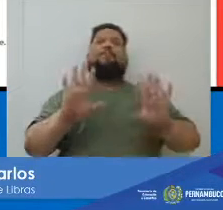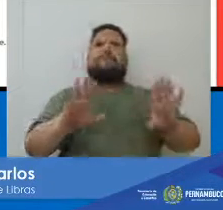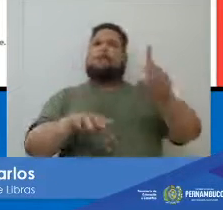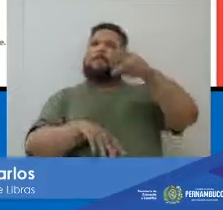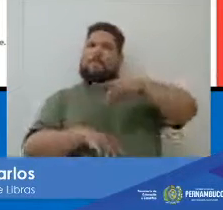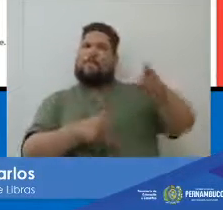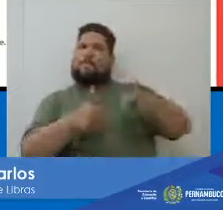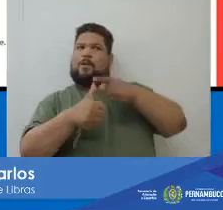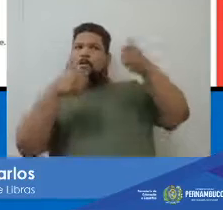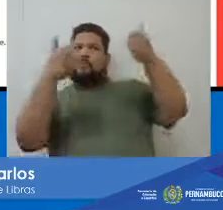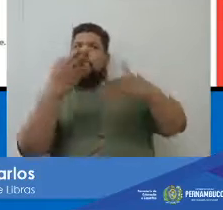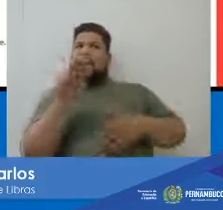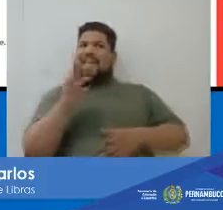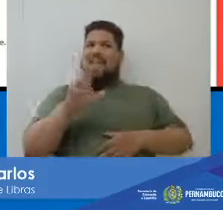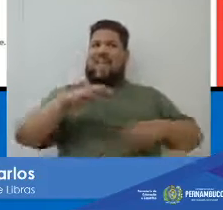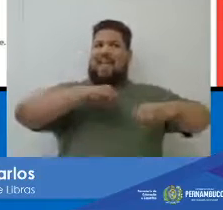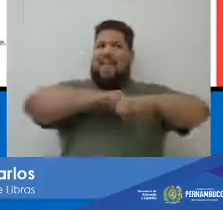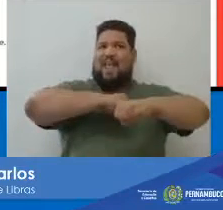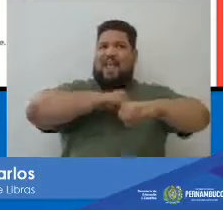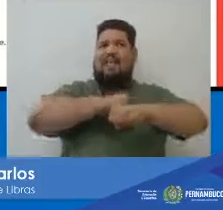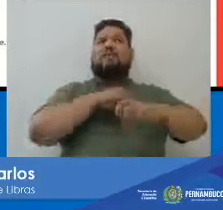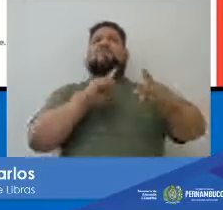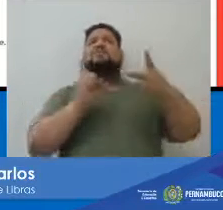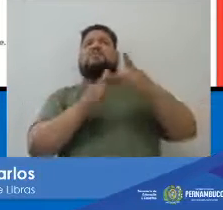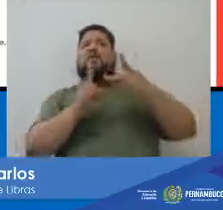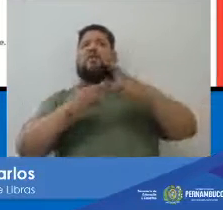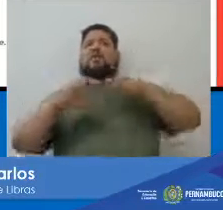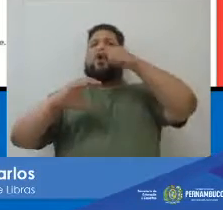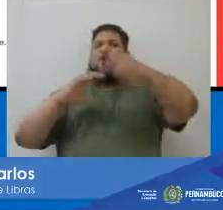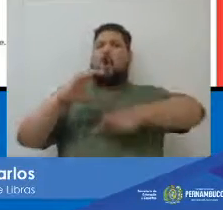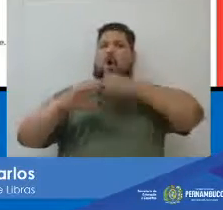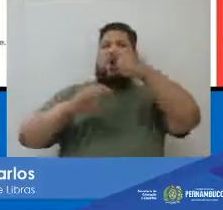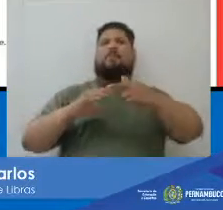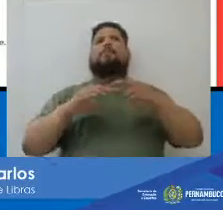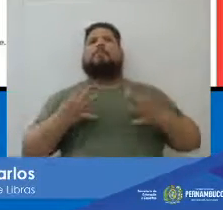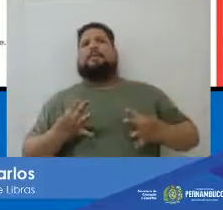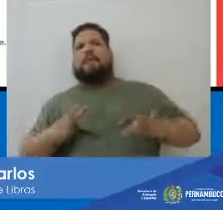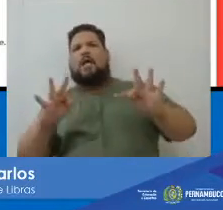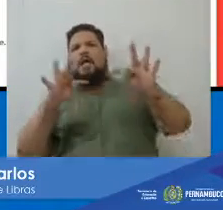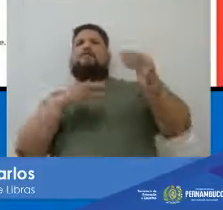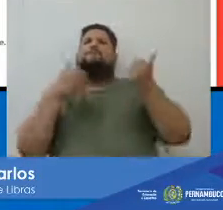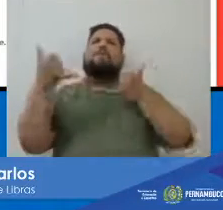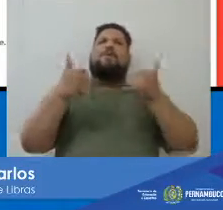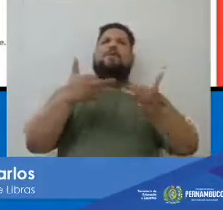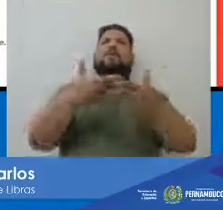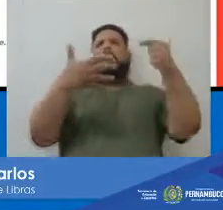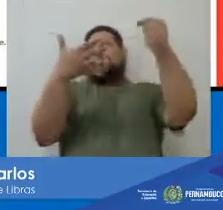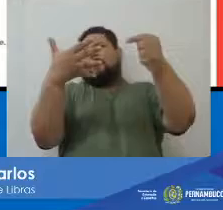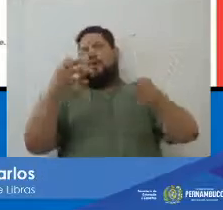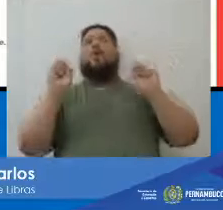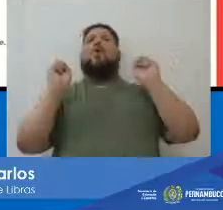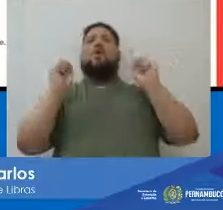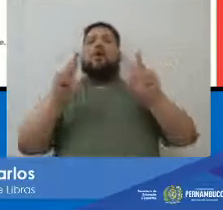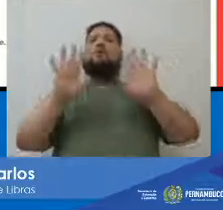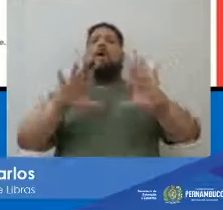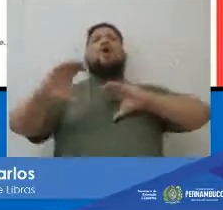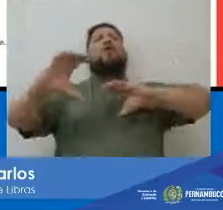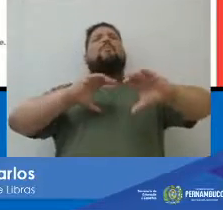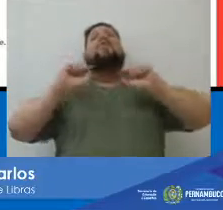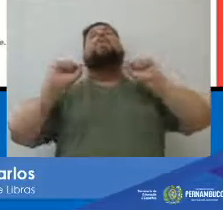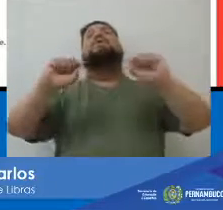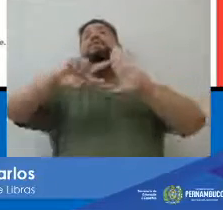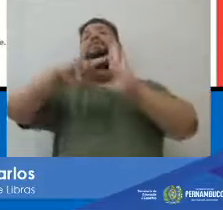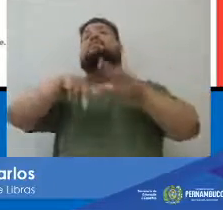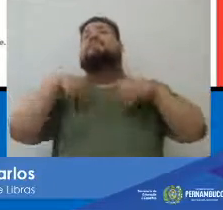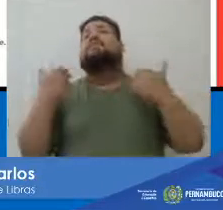de BR, começou a falar de globalização, meio técnico, informação e tal, mas aí, o que é comunicação,